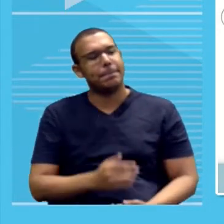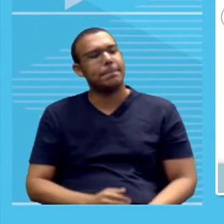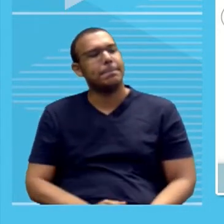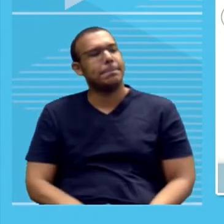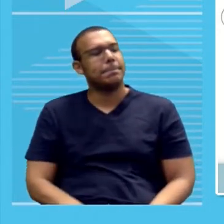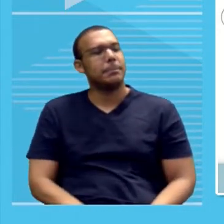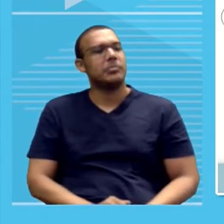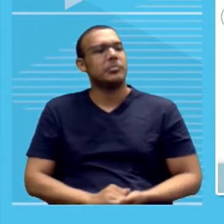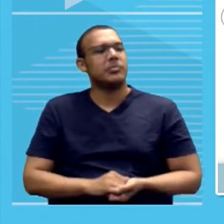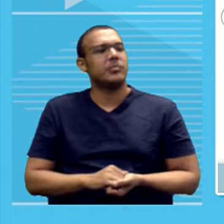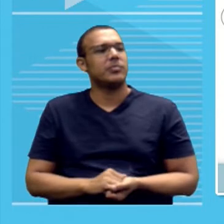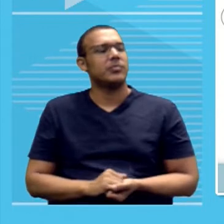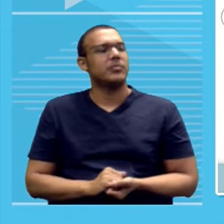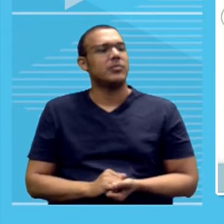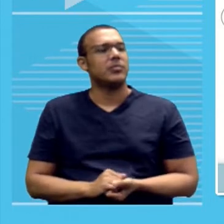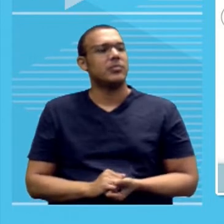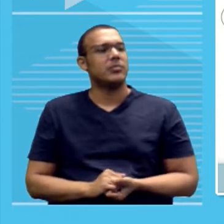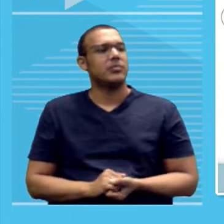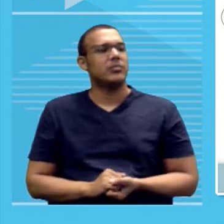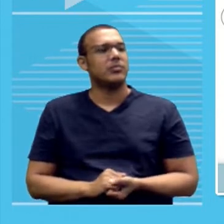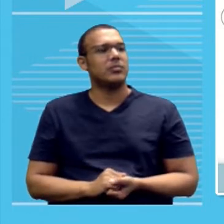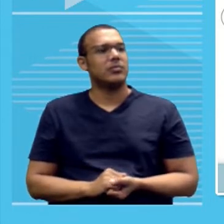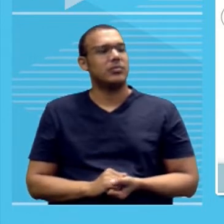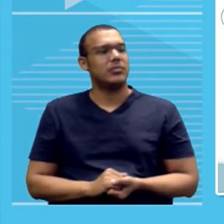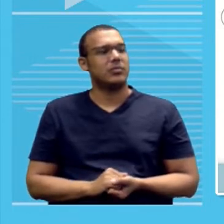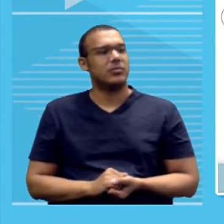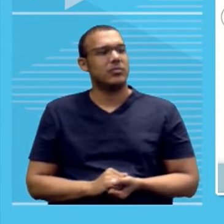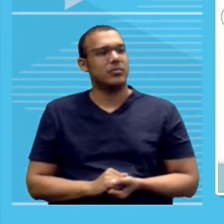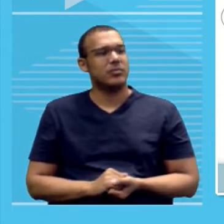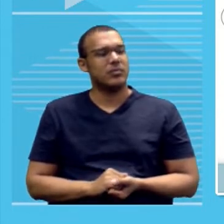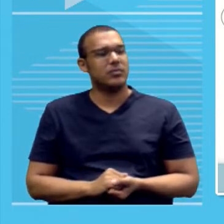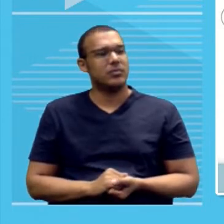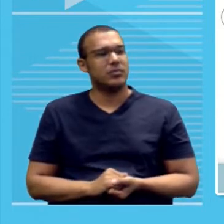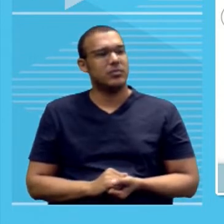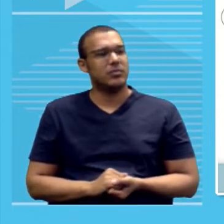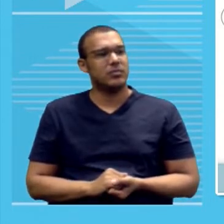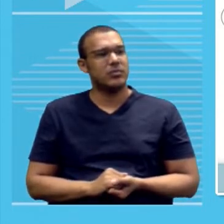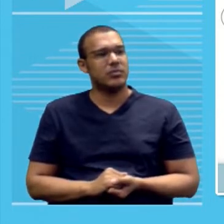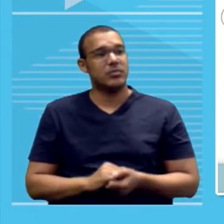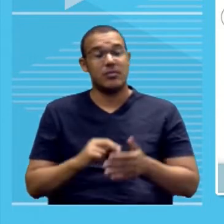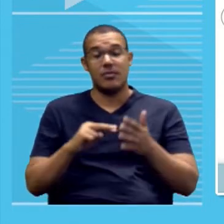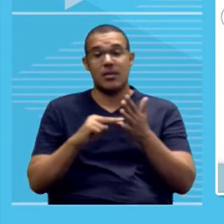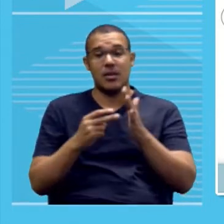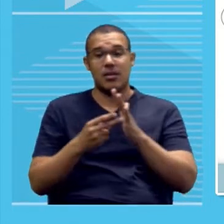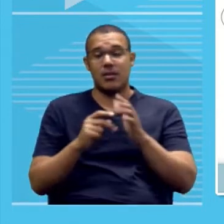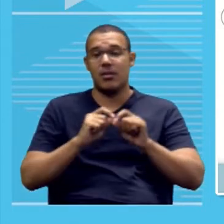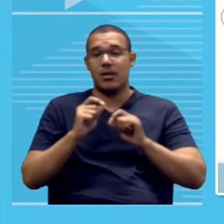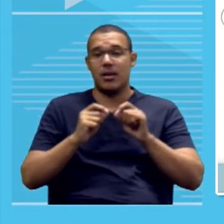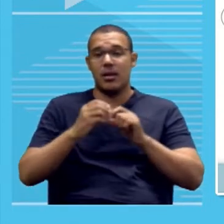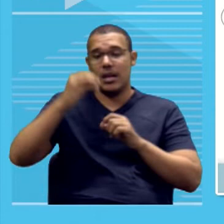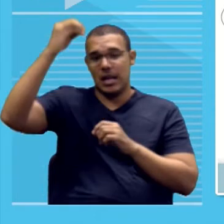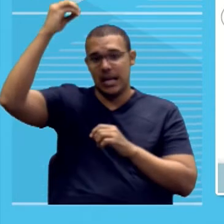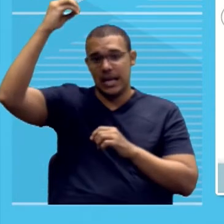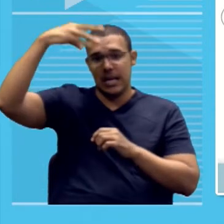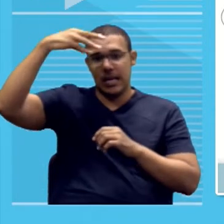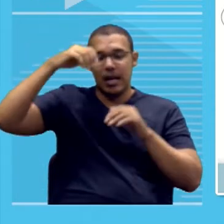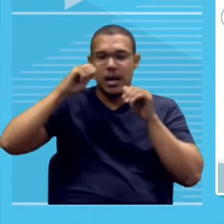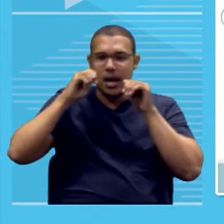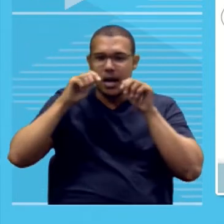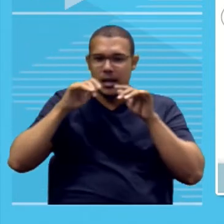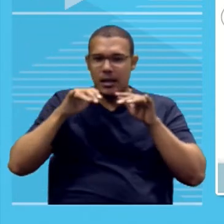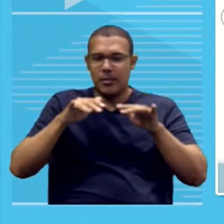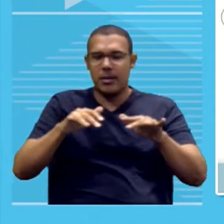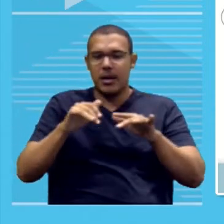a potência da minha lâmpada. O que isso quer dizer? Quer dizer que aquela lâmpada libera uma